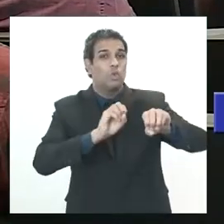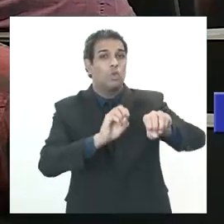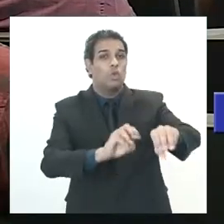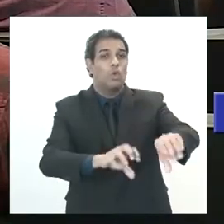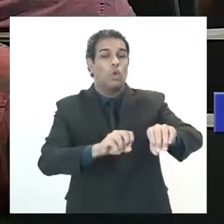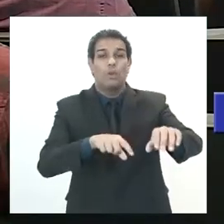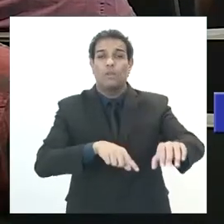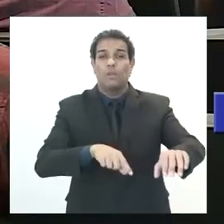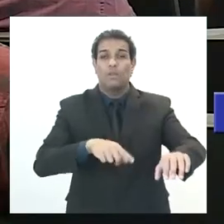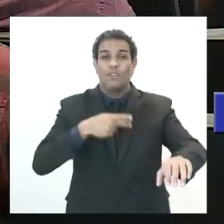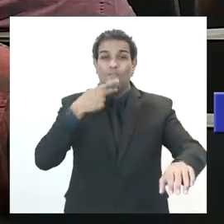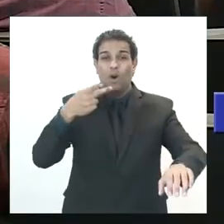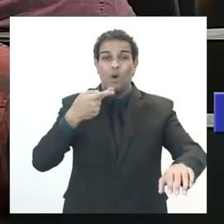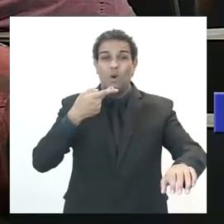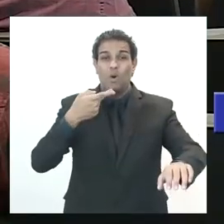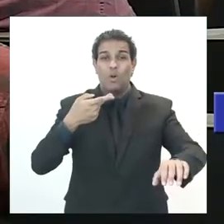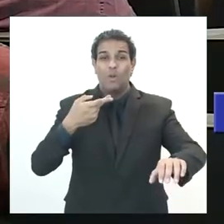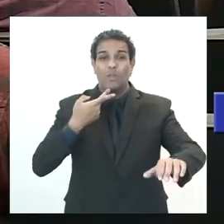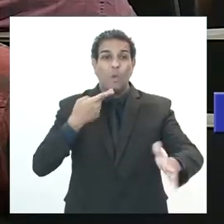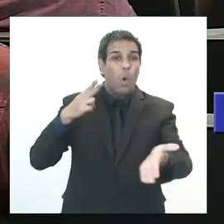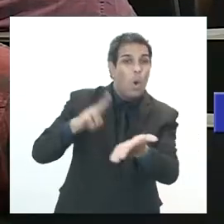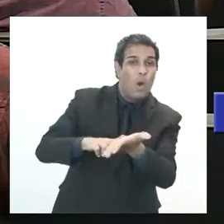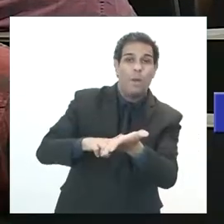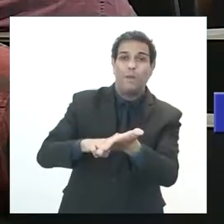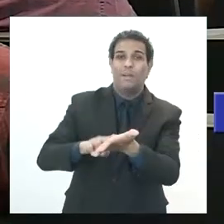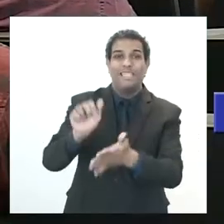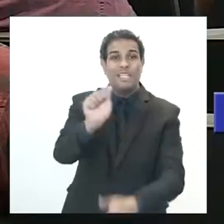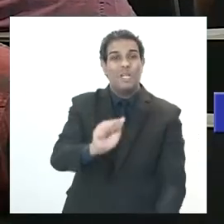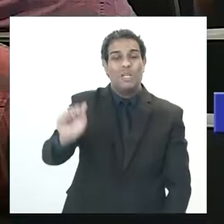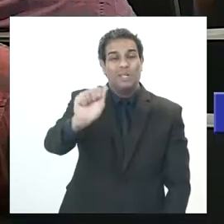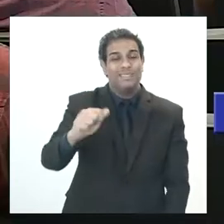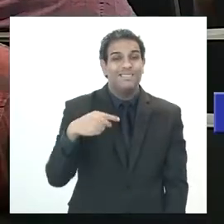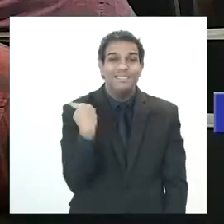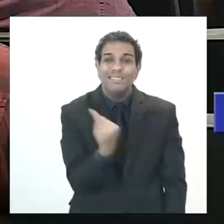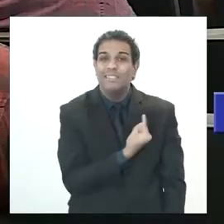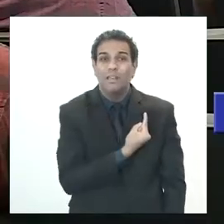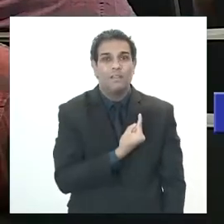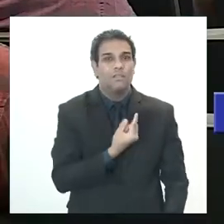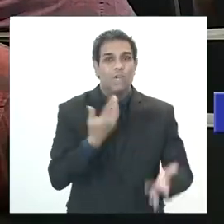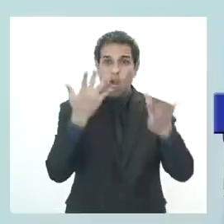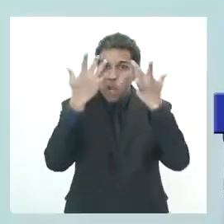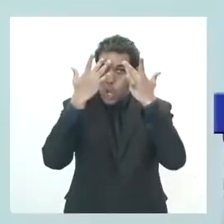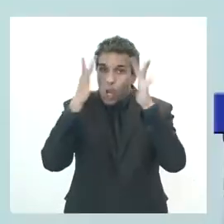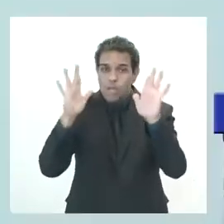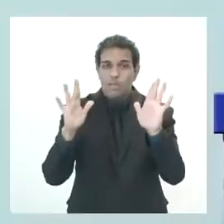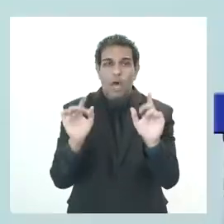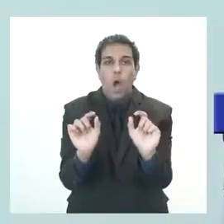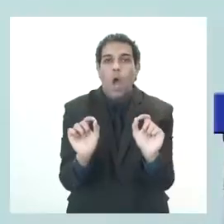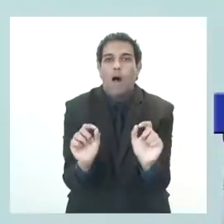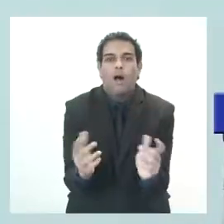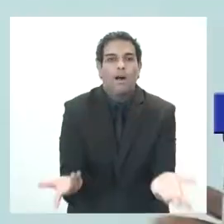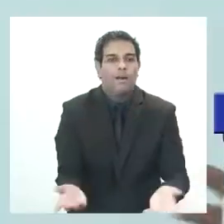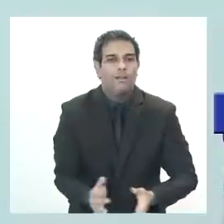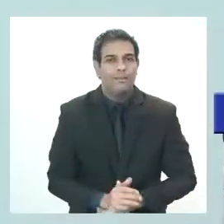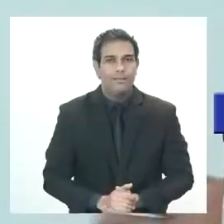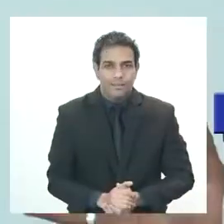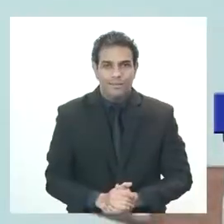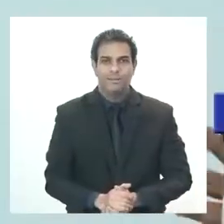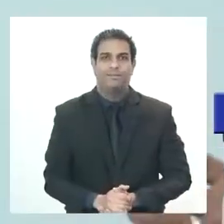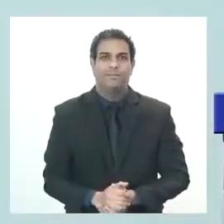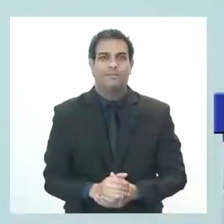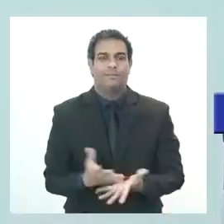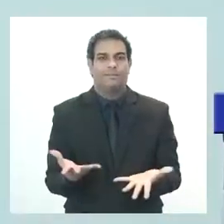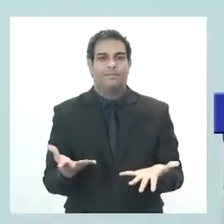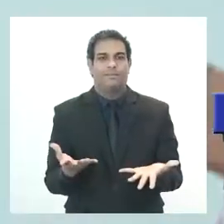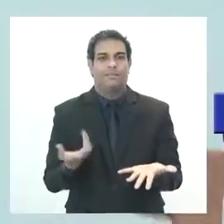companheiro do correio a fala do Qual período ocorreu foi perfeita porque a gente não tem uma visão do da tão